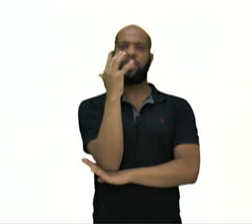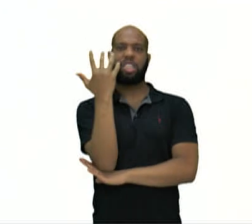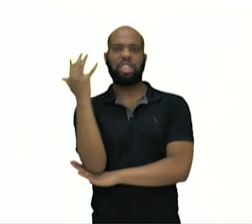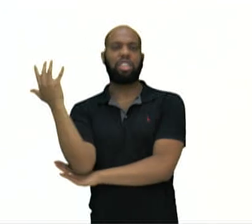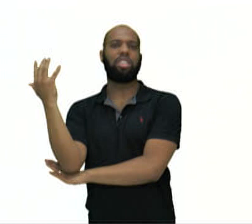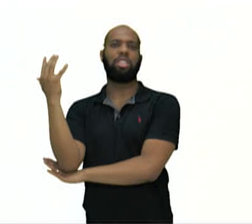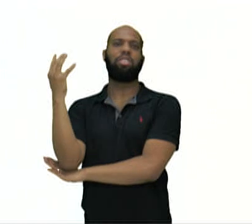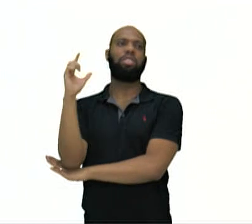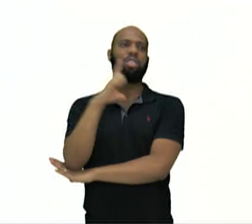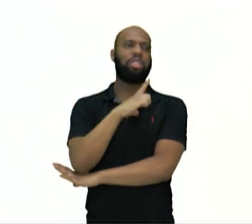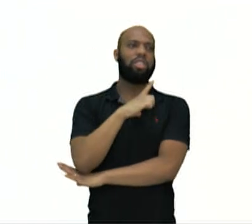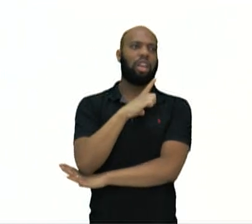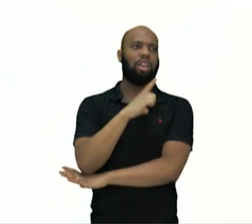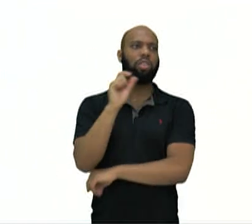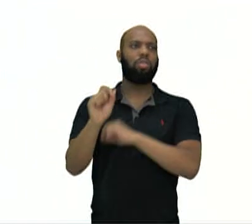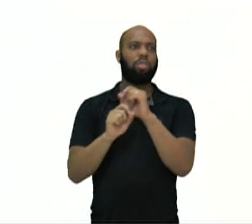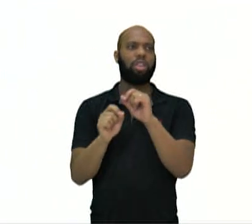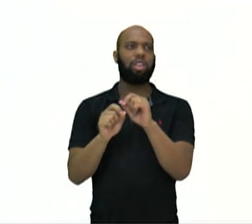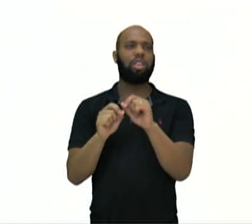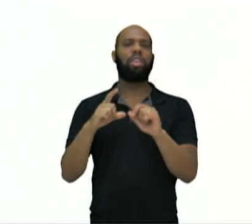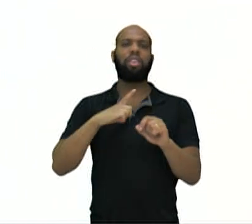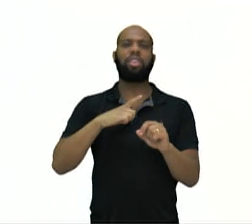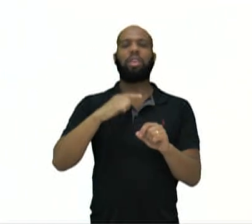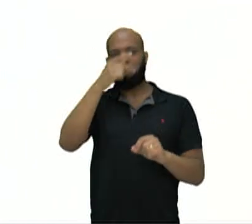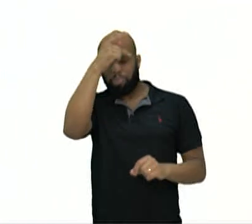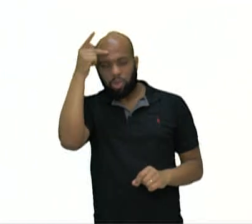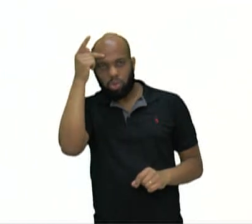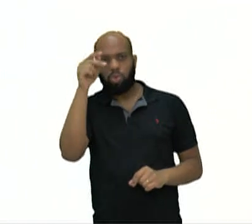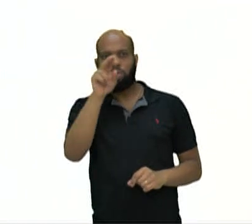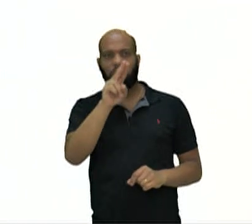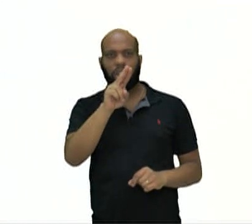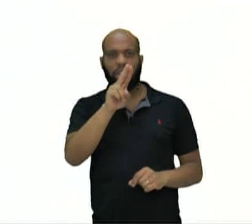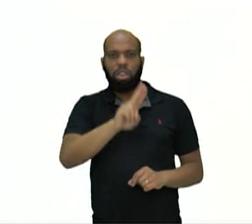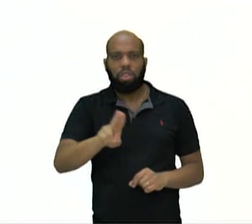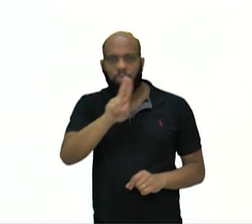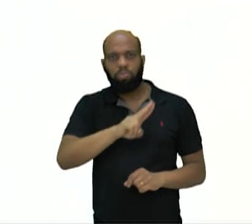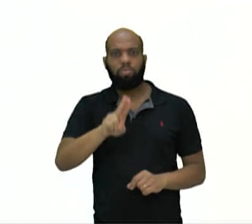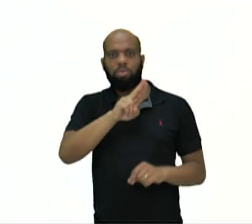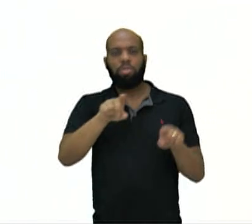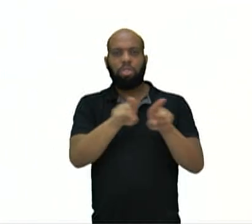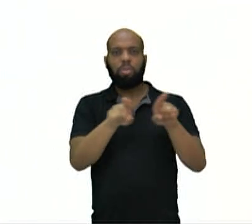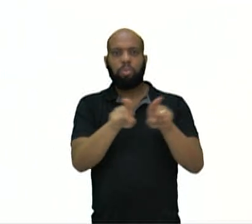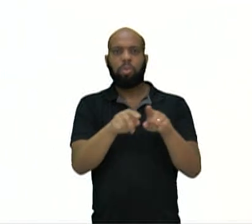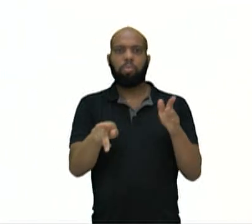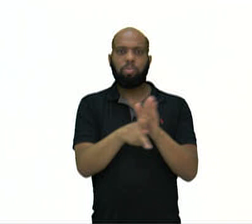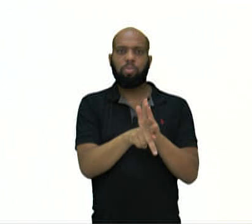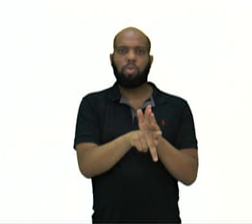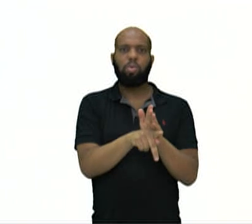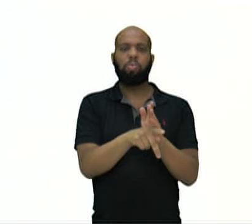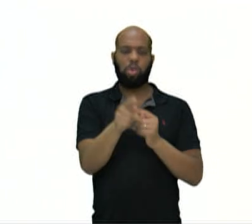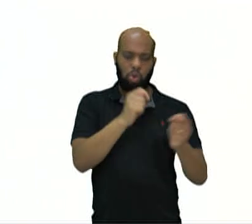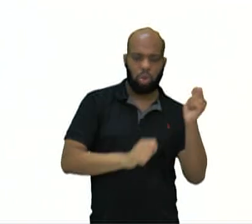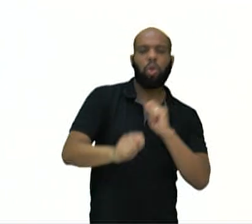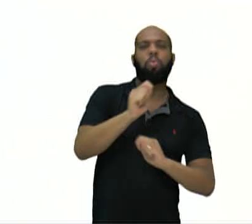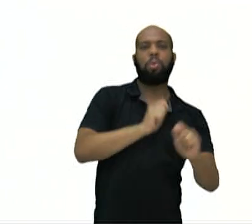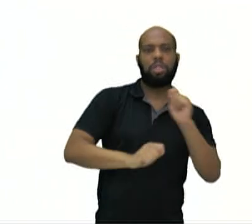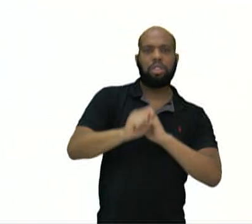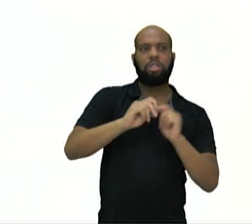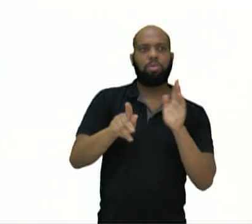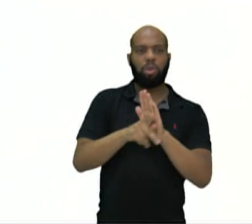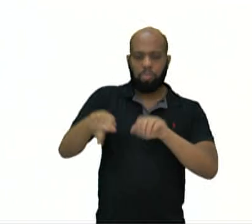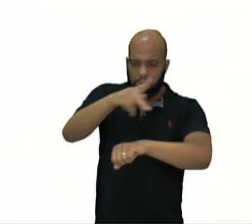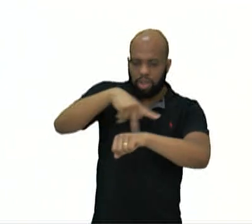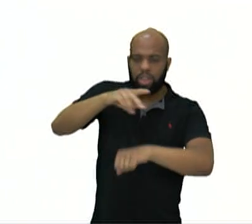ainda existente ali, muitas árvores, que é sustento, inclusive, das atividades dos povos que moram nesses